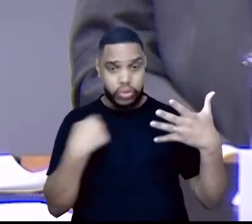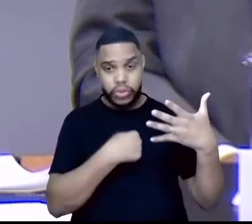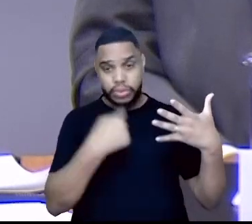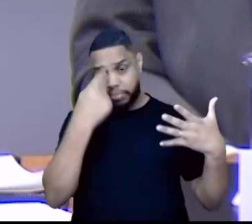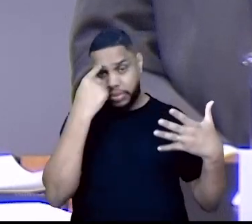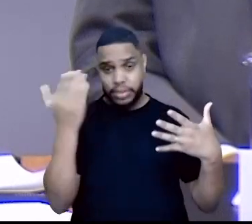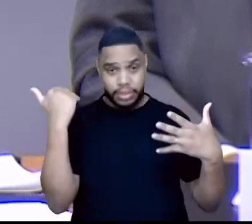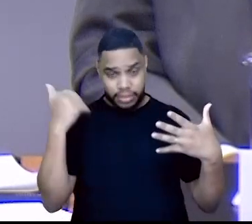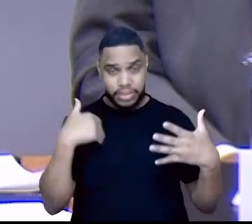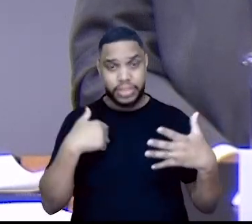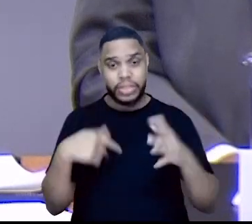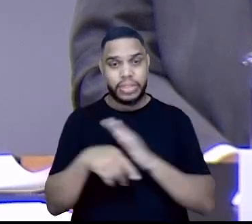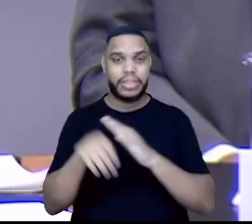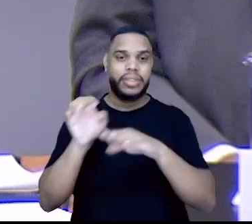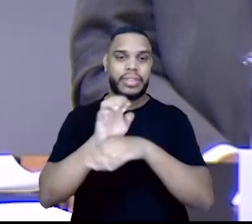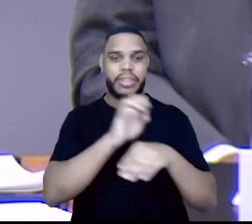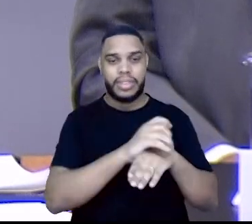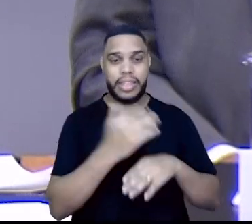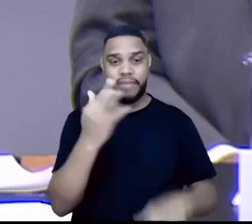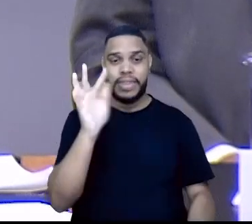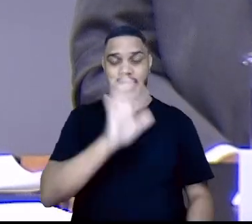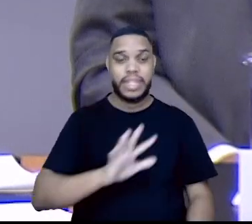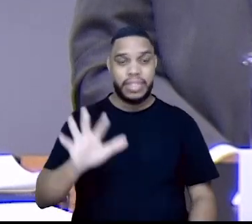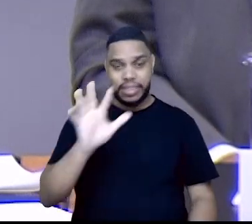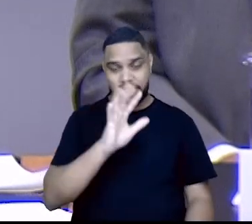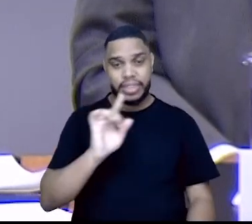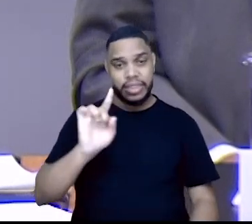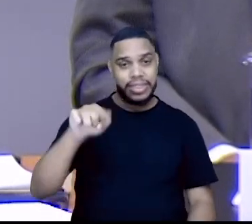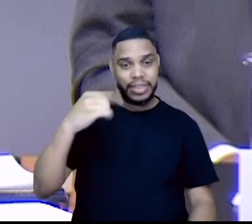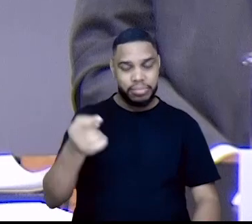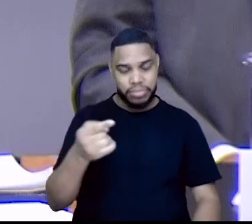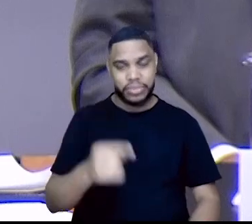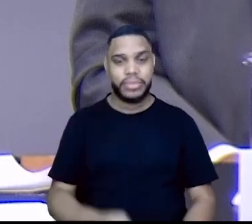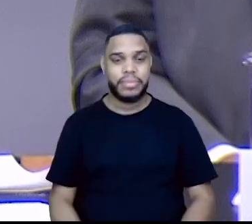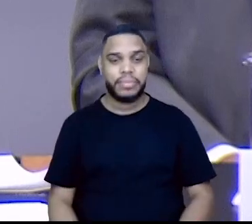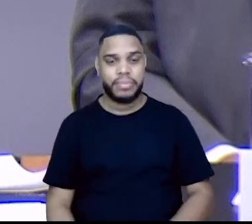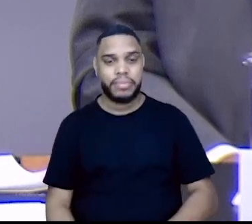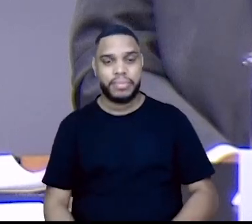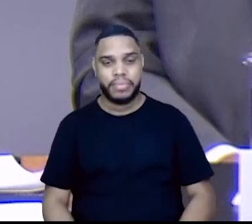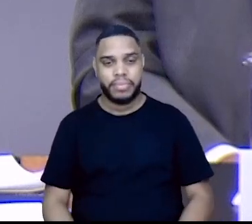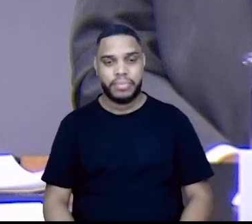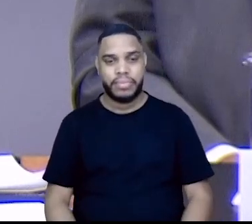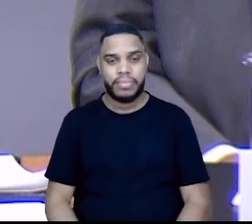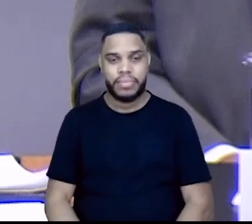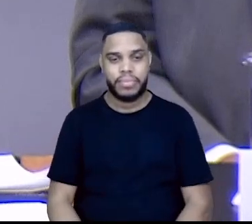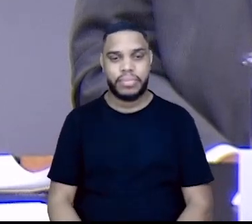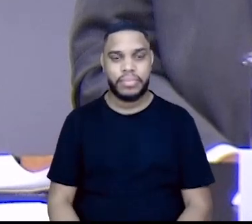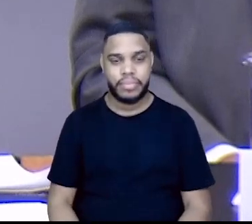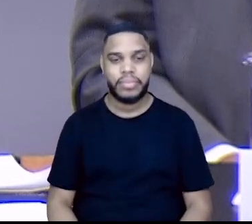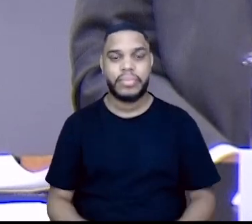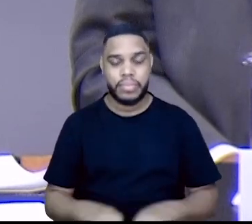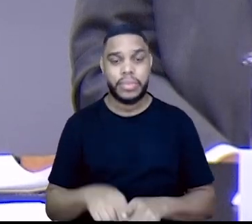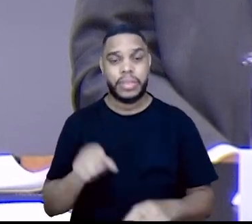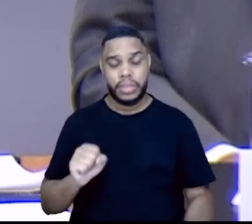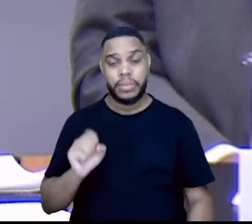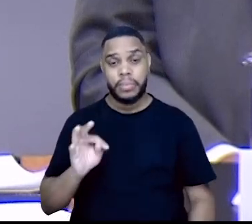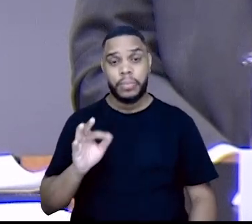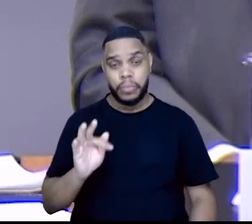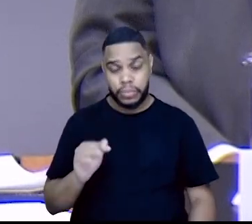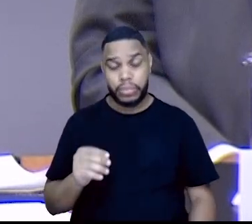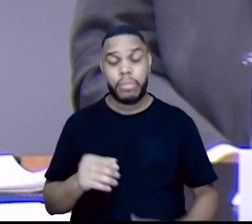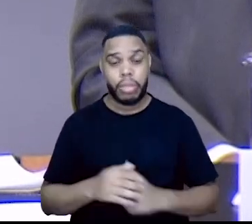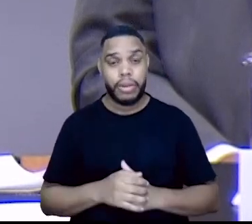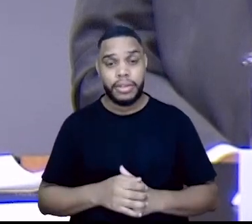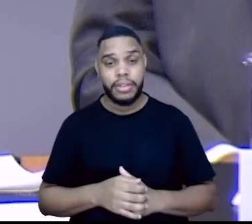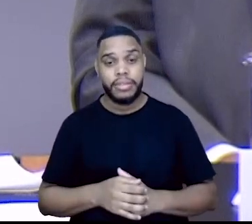das estaduais, a federal veio depois, com a ajuda do próprio Supremo. E,